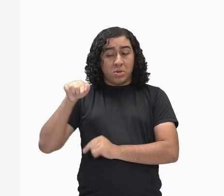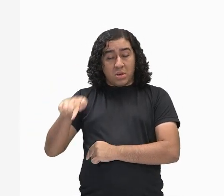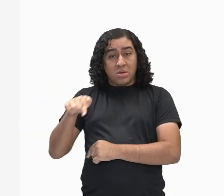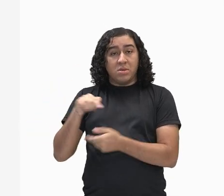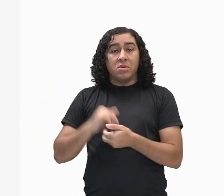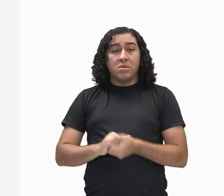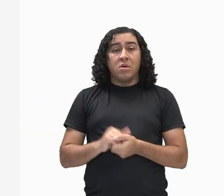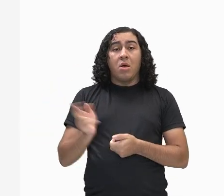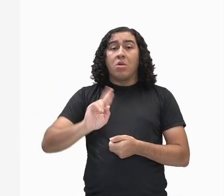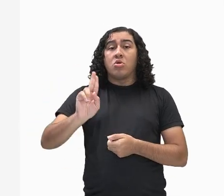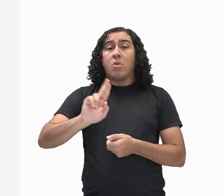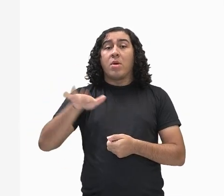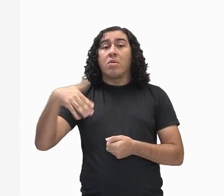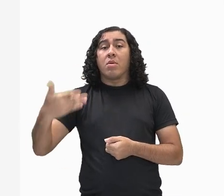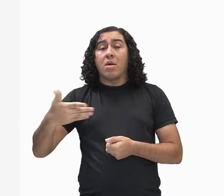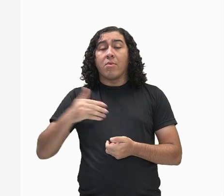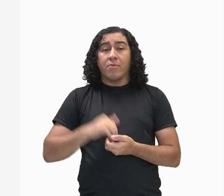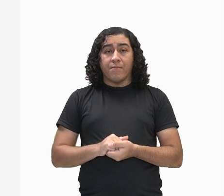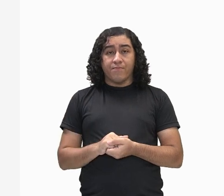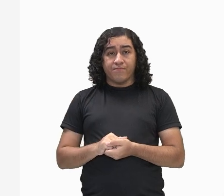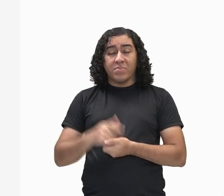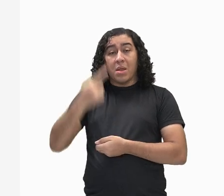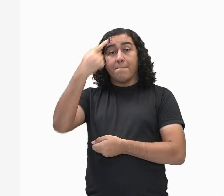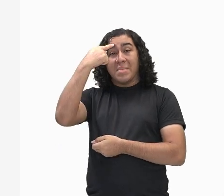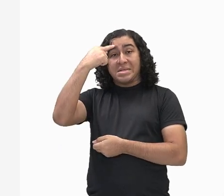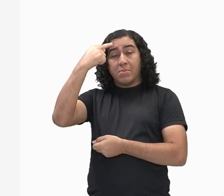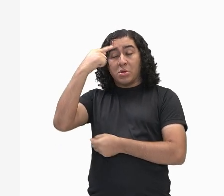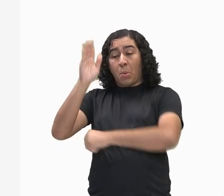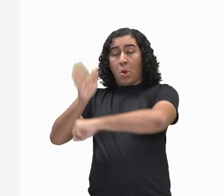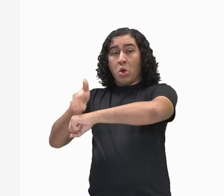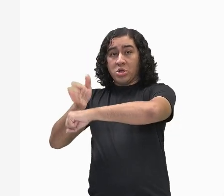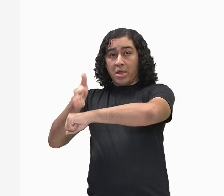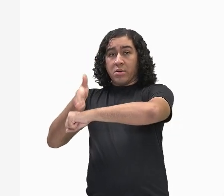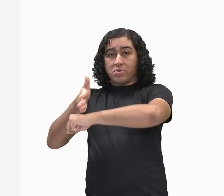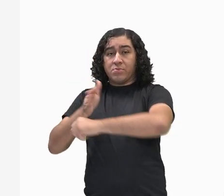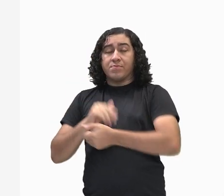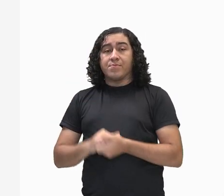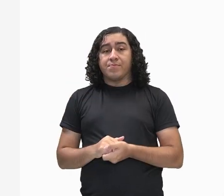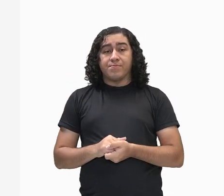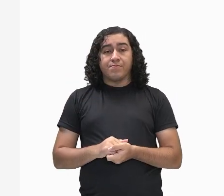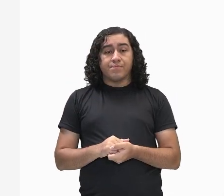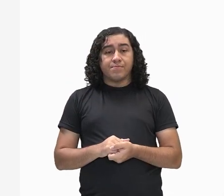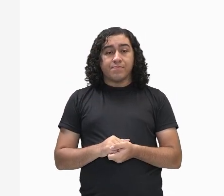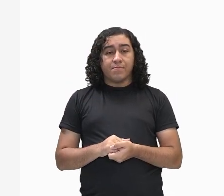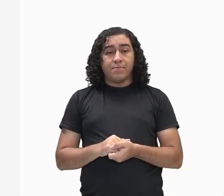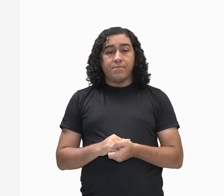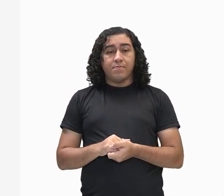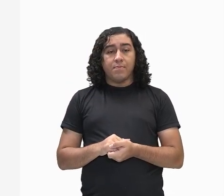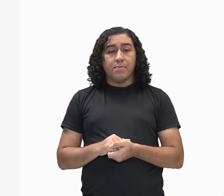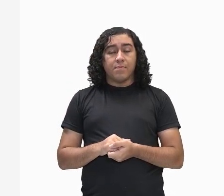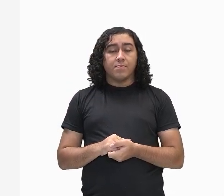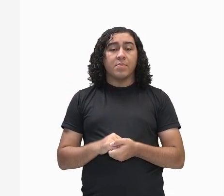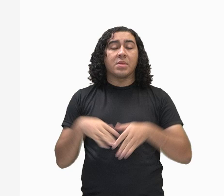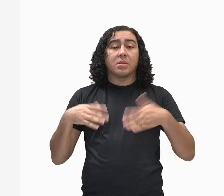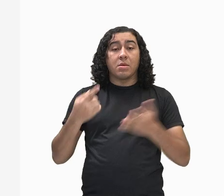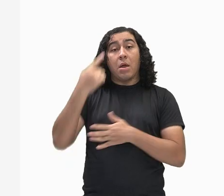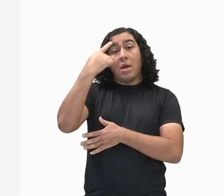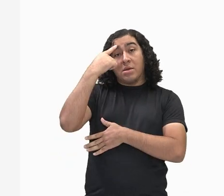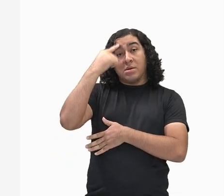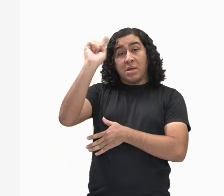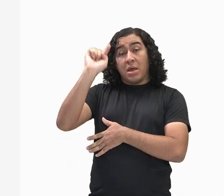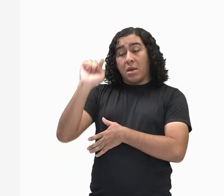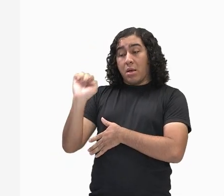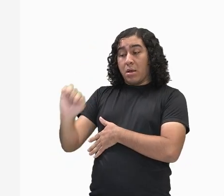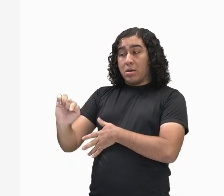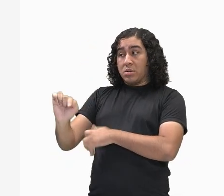nós vamos chamar de pensamento moderno, tá bom? Então, olhem aqui, a ideia do pensamento